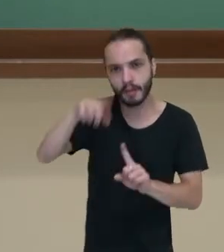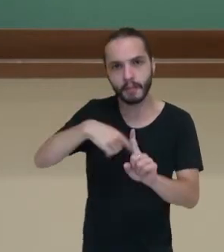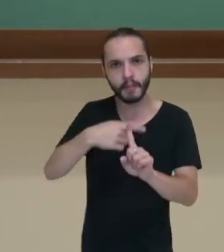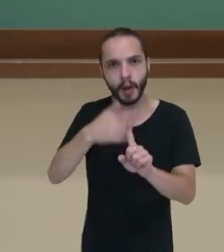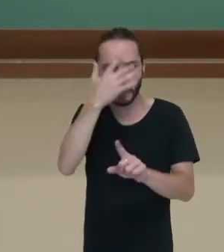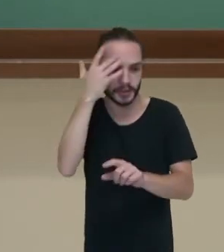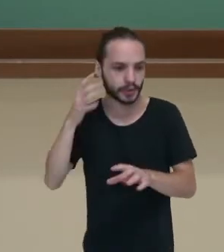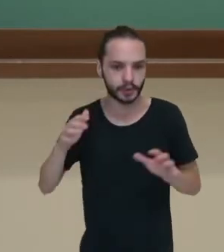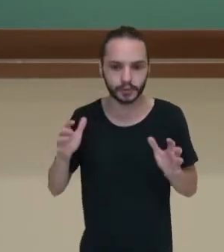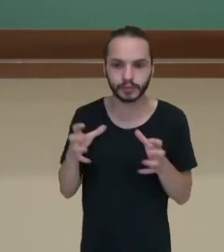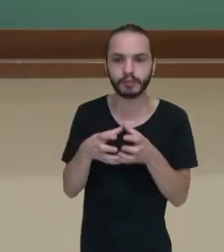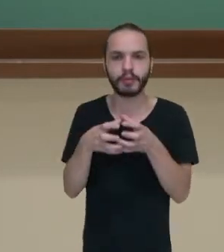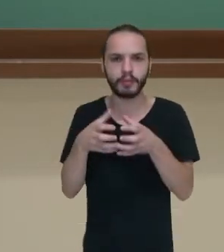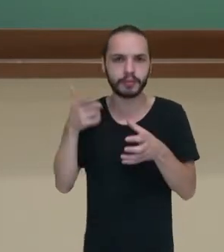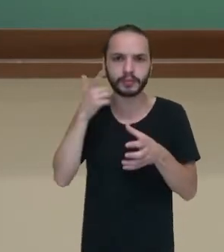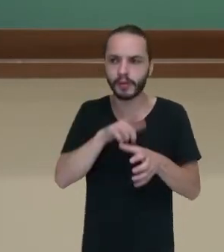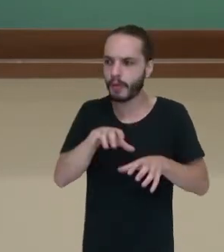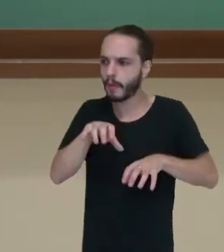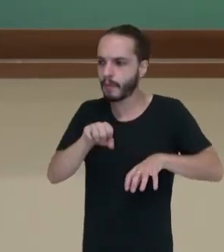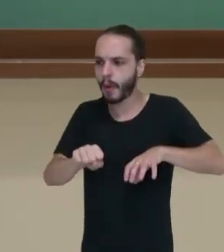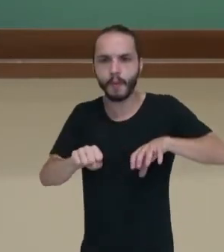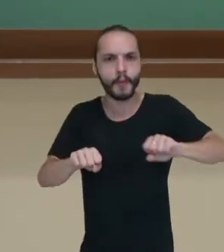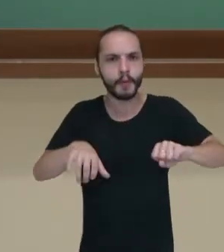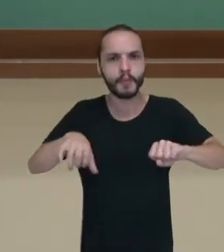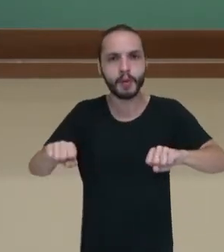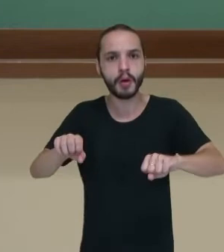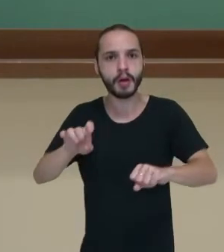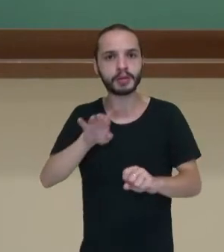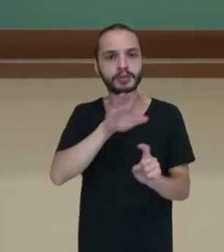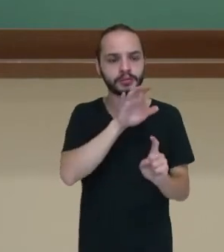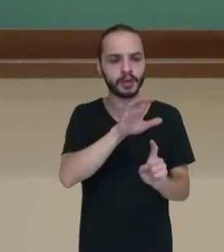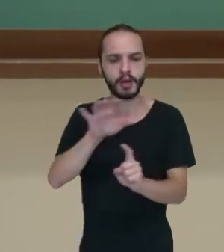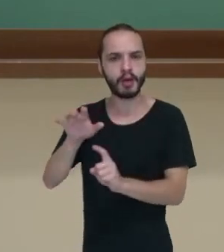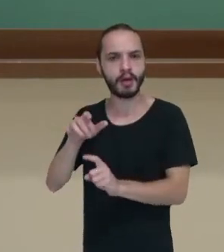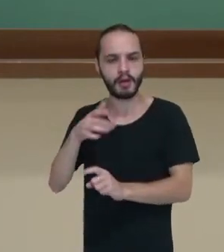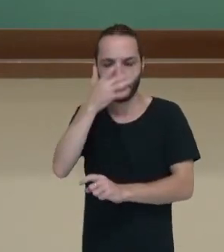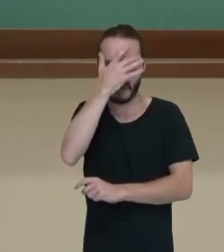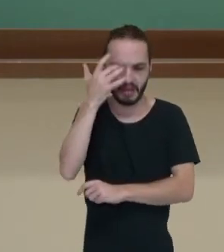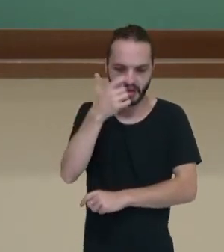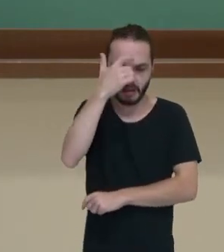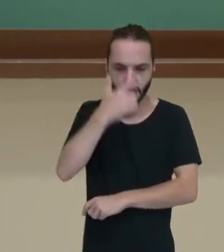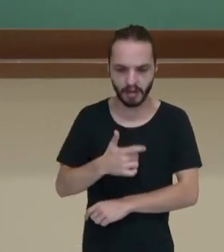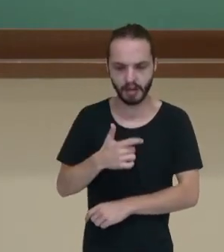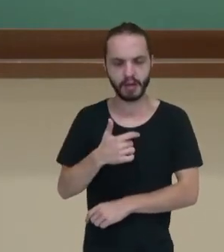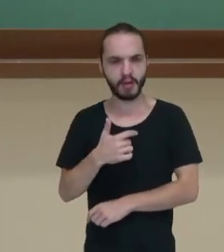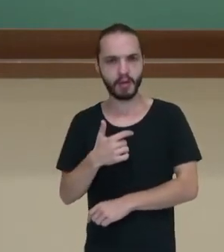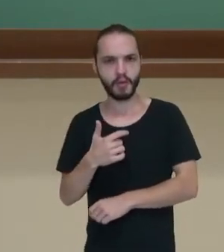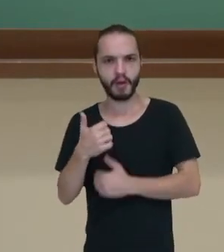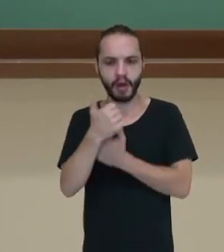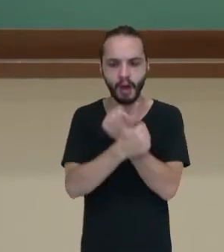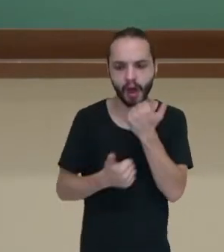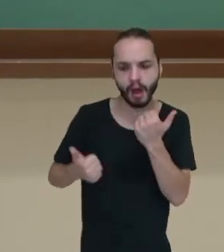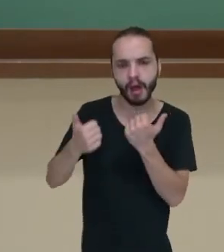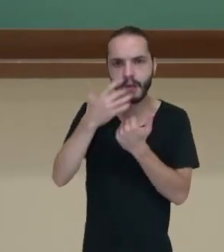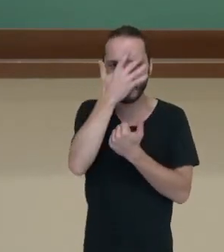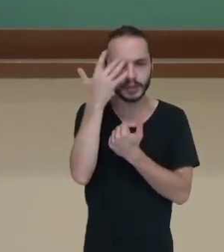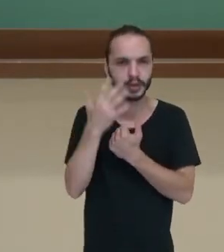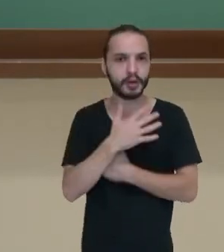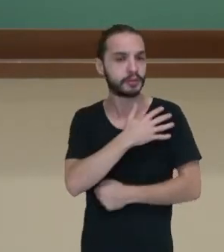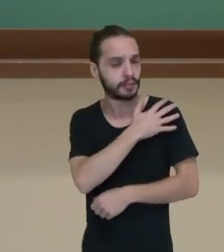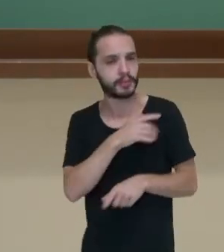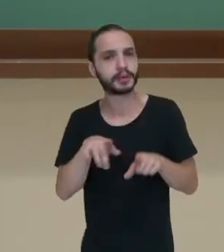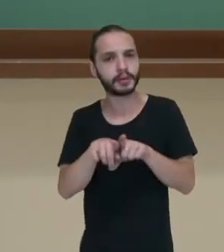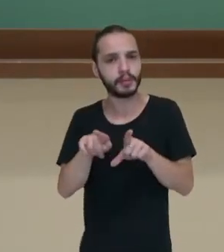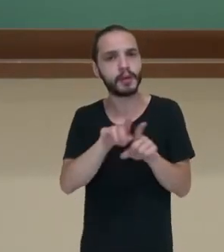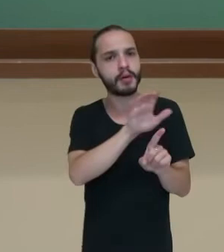foi as conquistas do Alexandre, ele não levou só ele, as armas, os militares, mas ele levou também uma